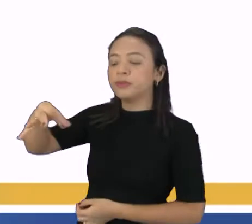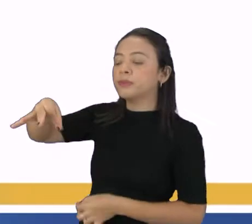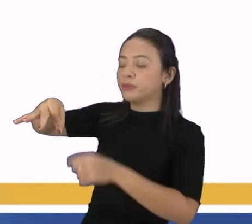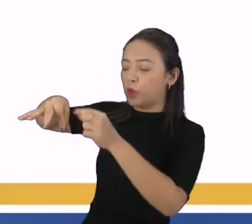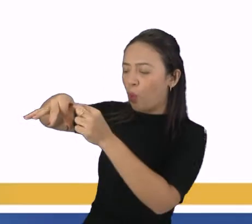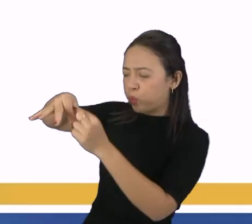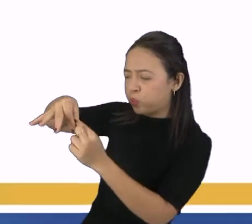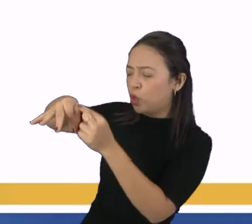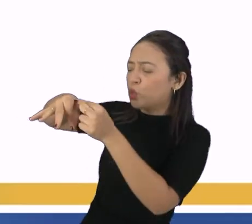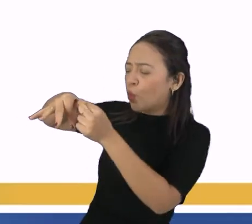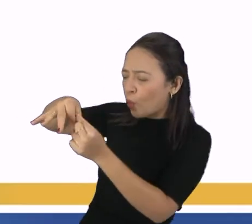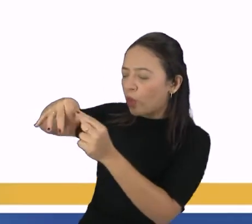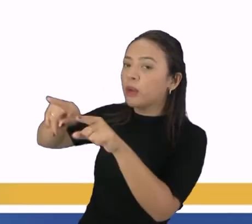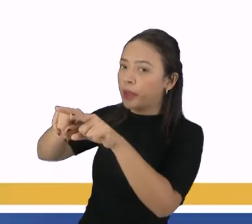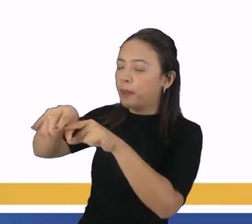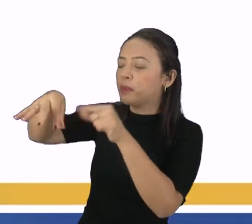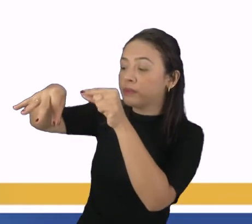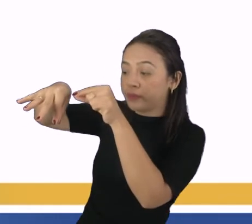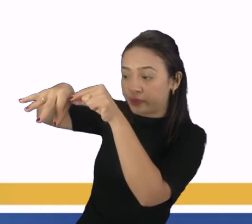menores e clitóris, tá?